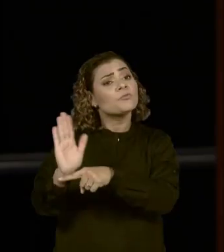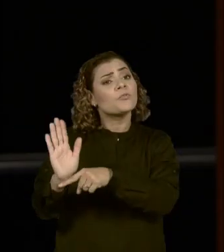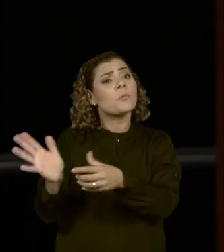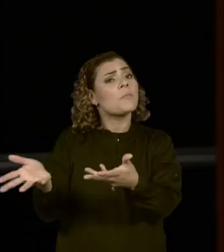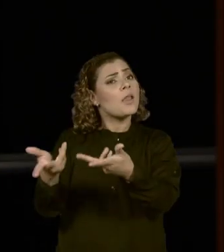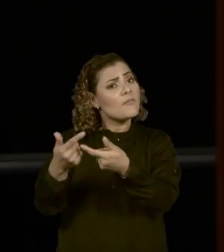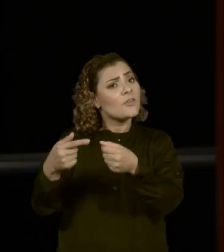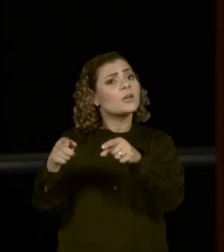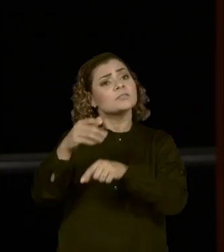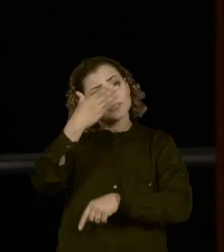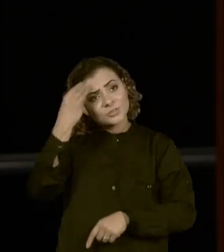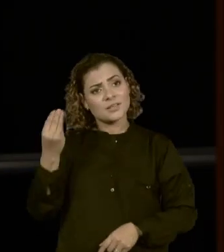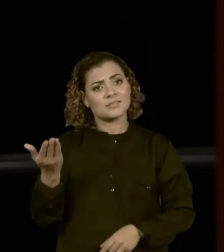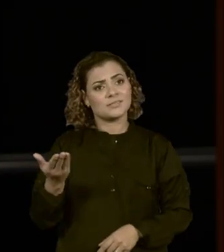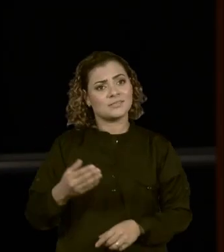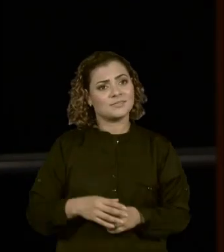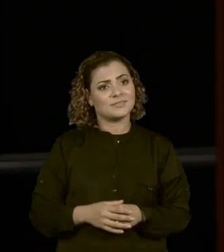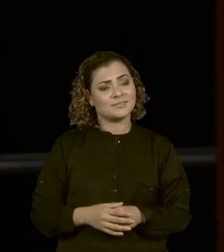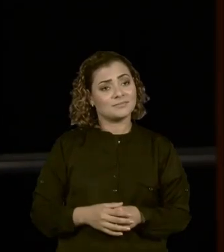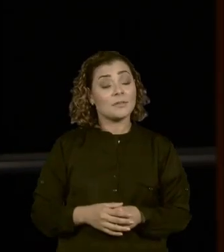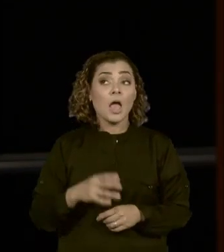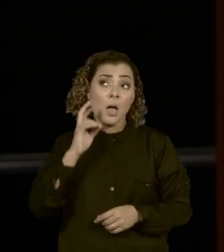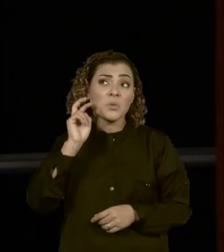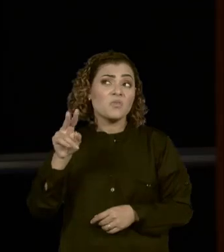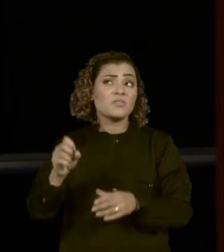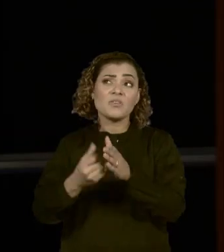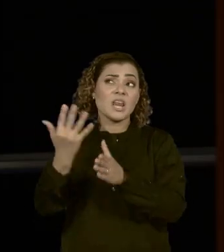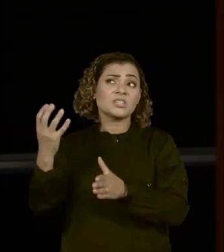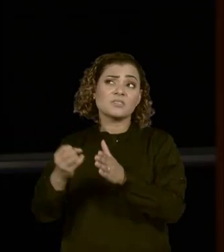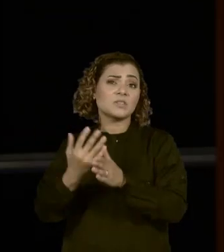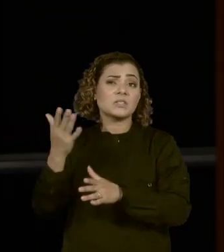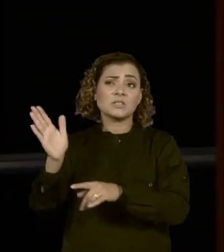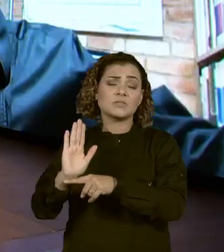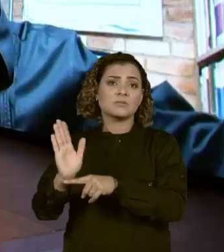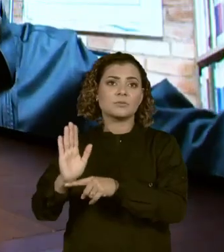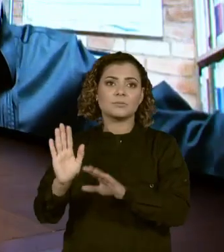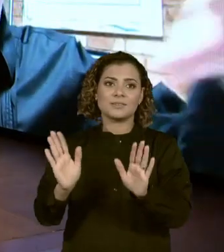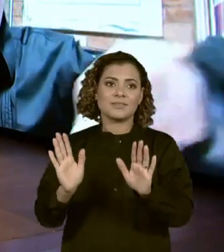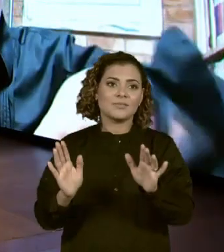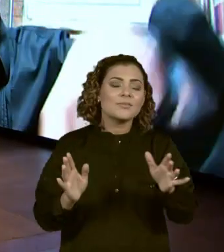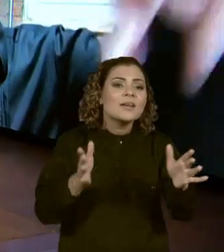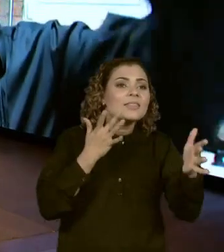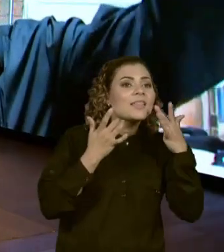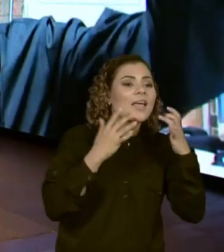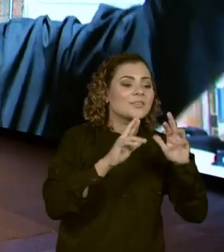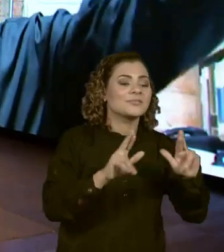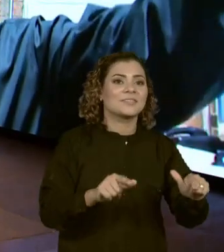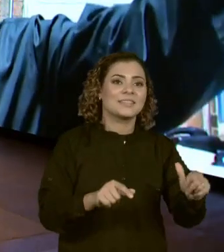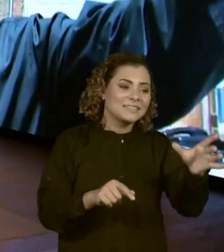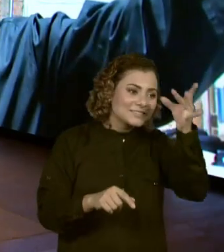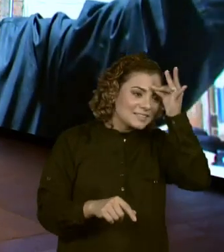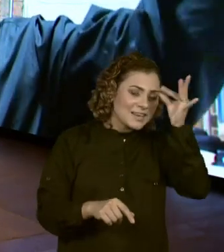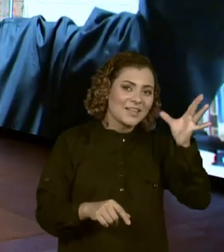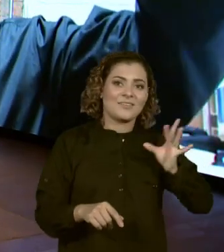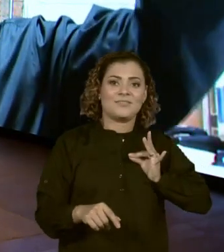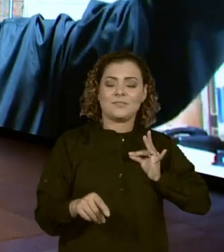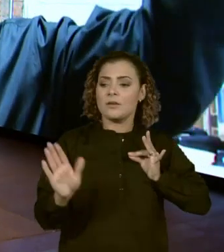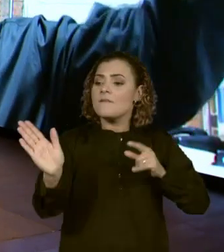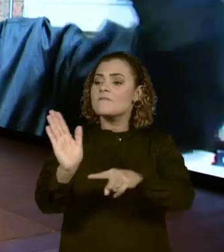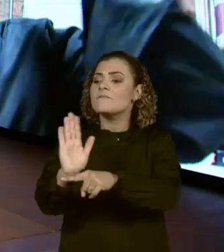de teatro você jamais esquece. Nunca você esquece. Nunca. Aquela que te toca, nunca você esquece. E um